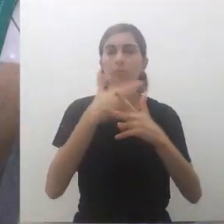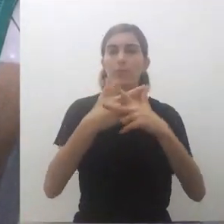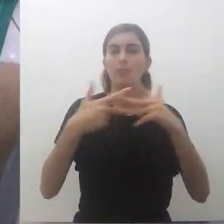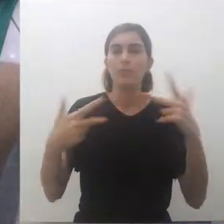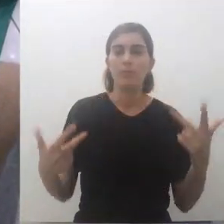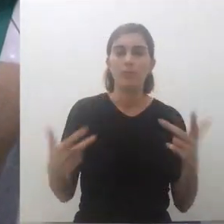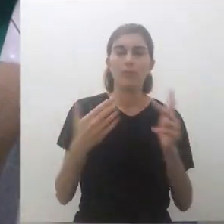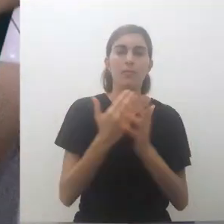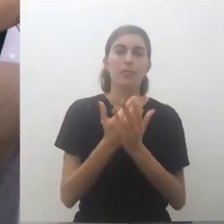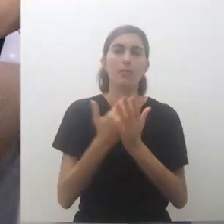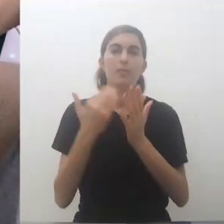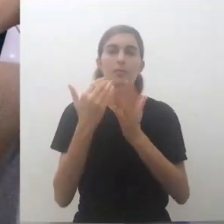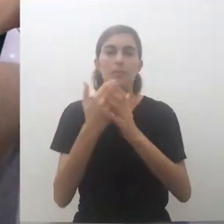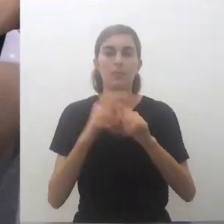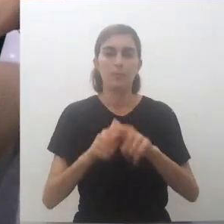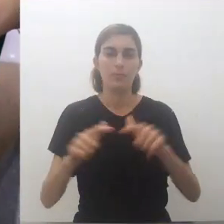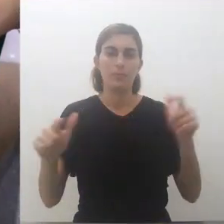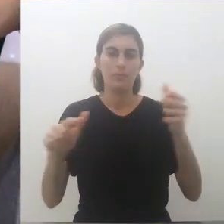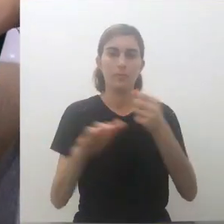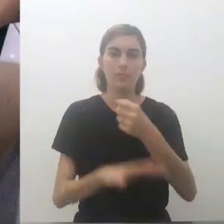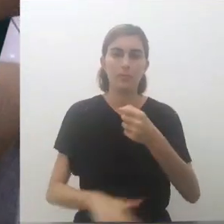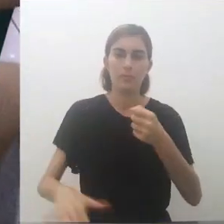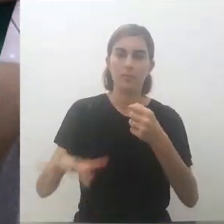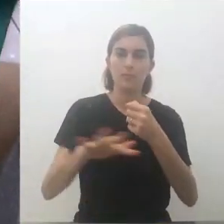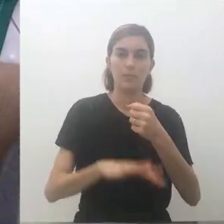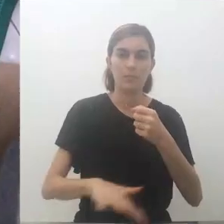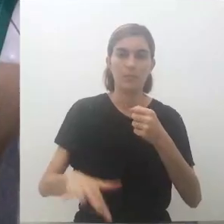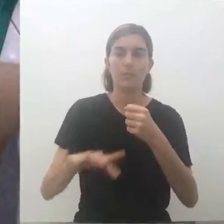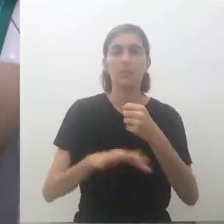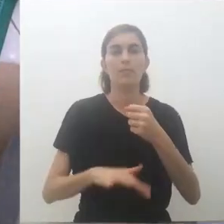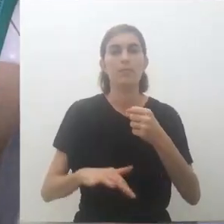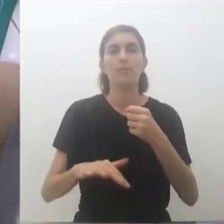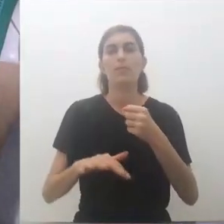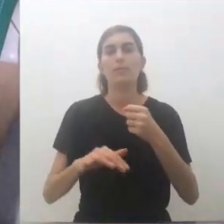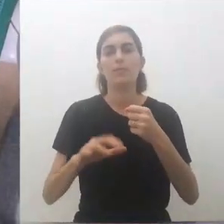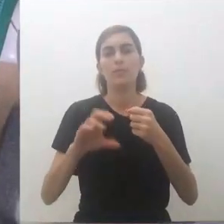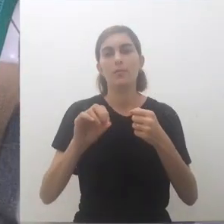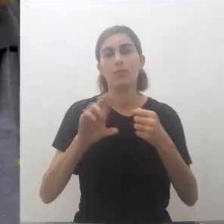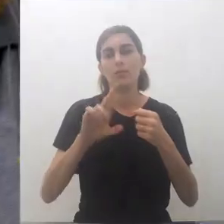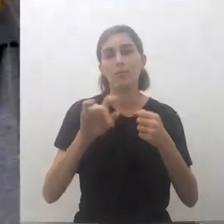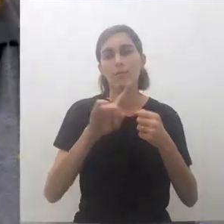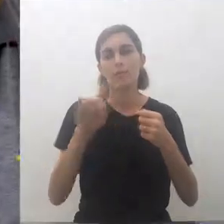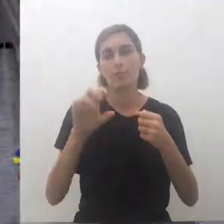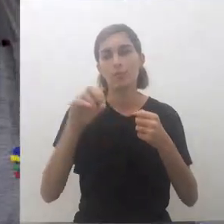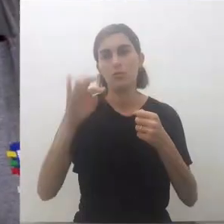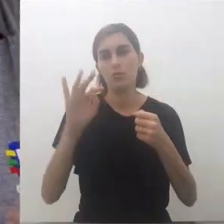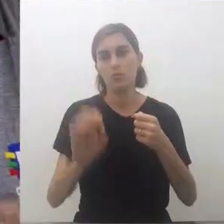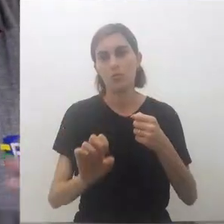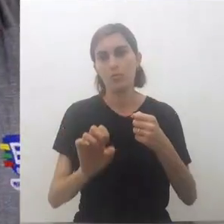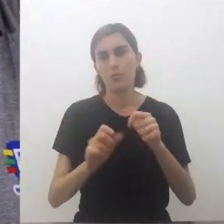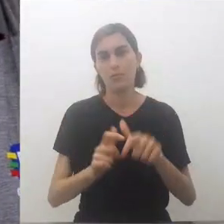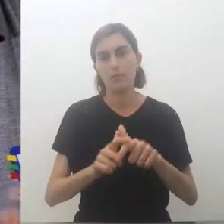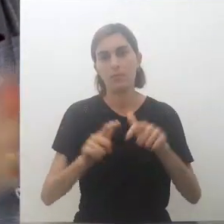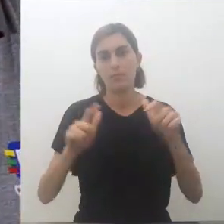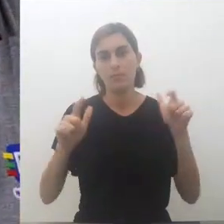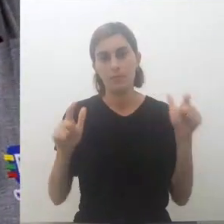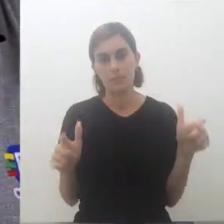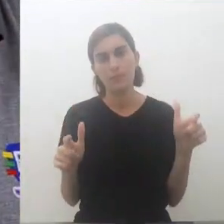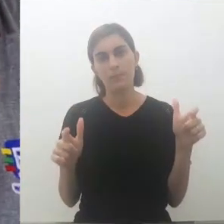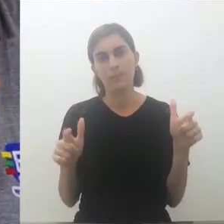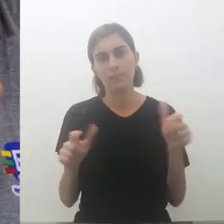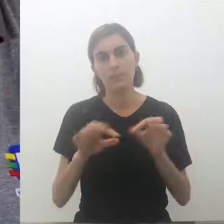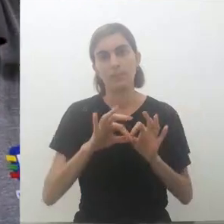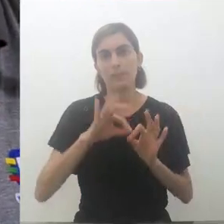área. Não temos uma linha horizonte central, que daria uma estaticidade,